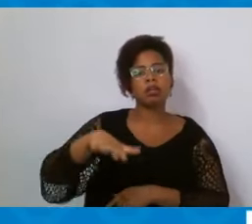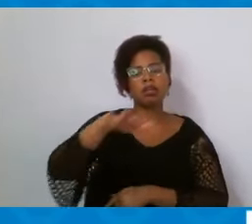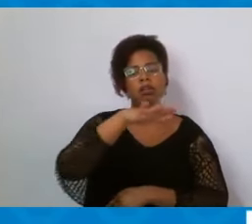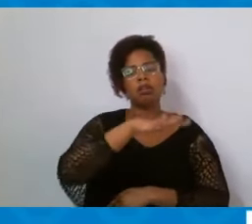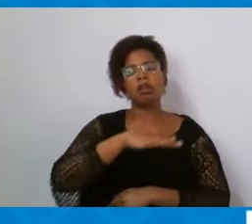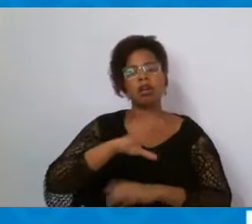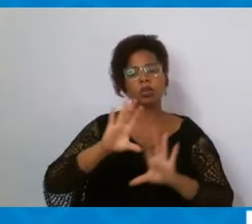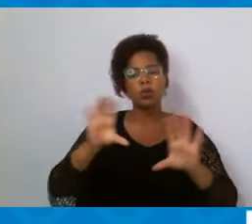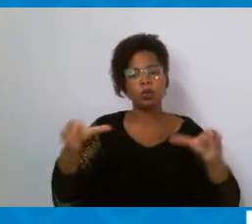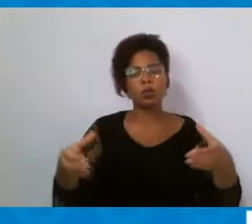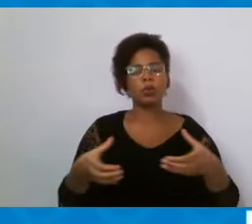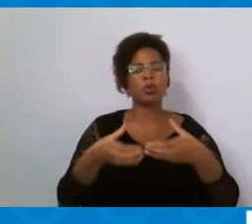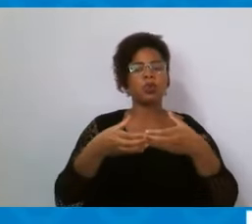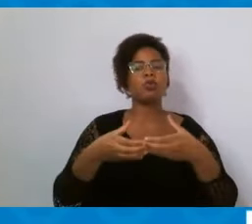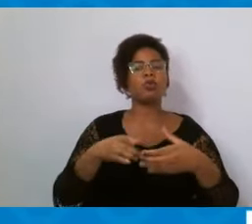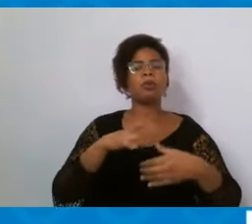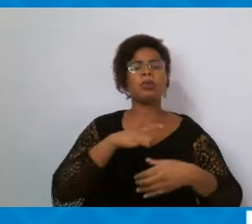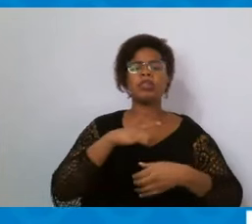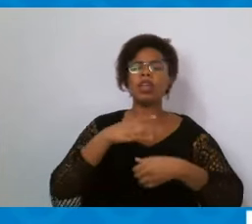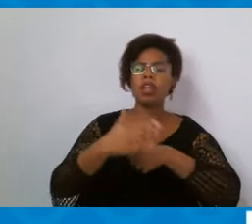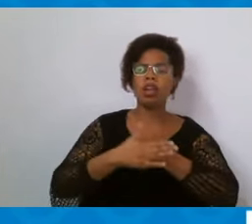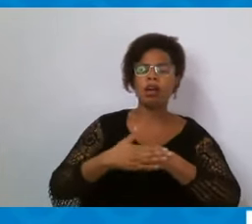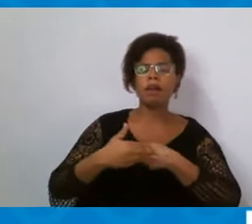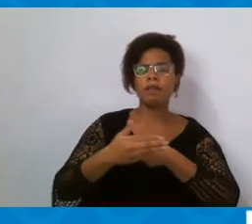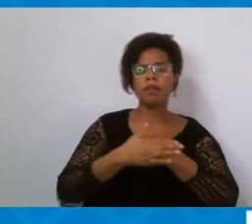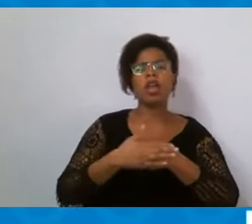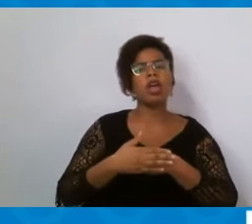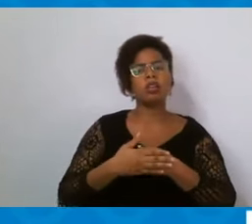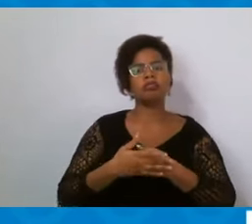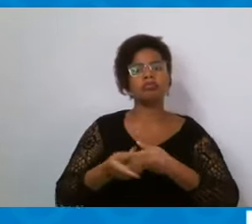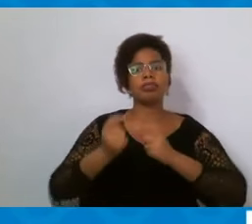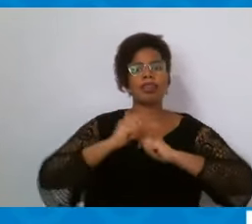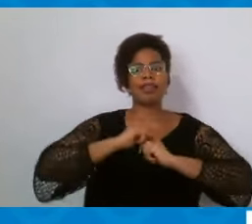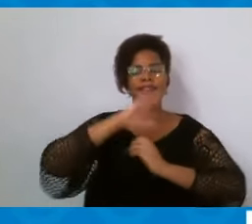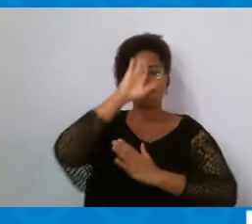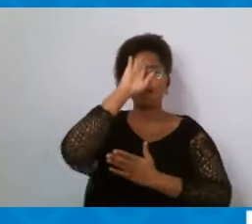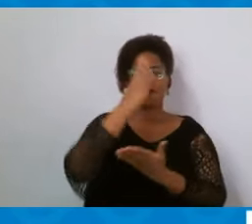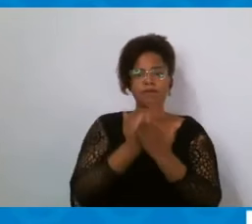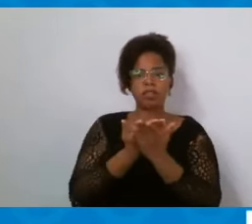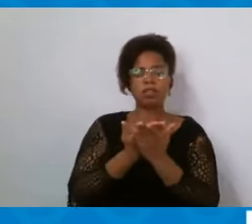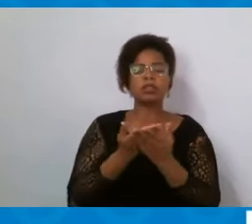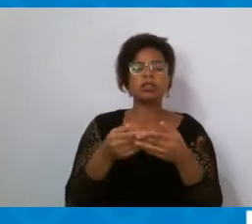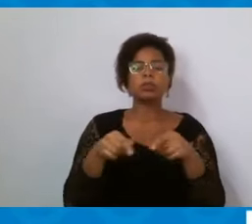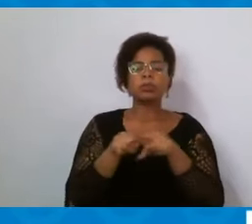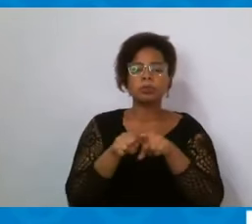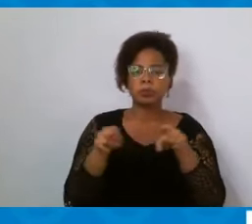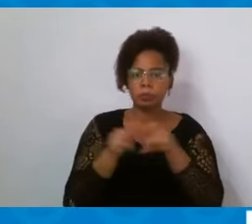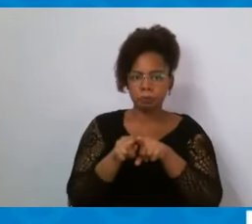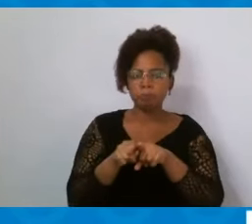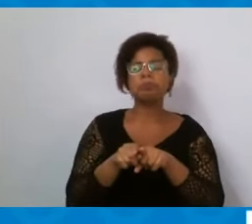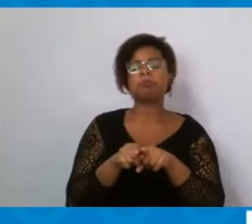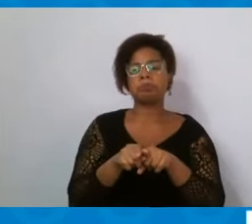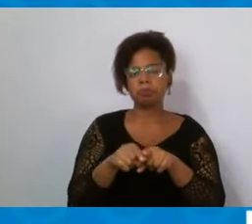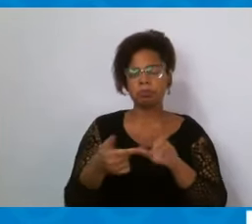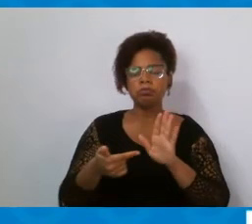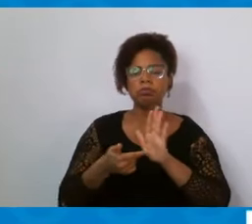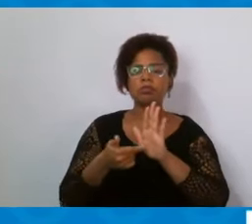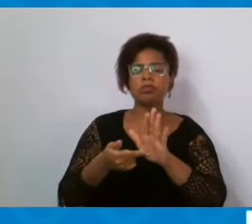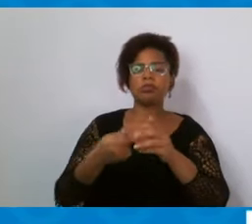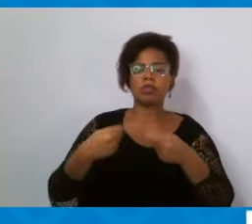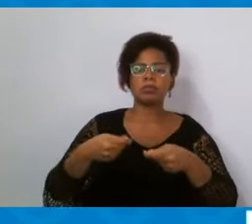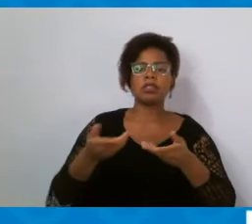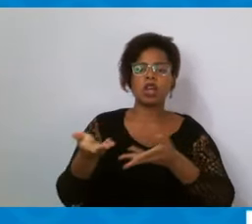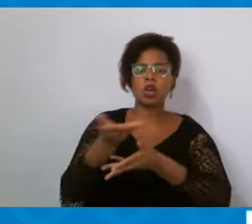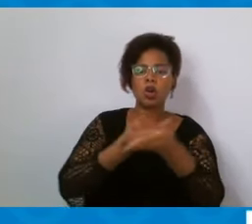terei confiança nos outros, enfatizar situações colaborativas orientadas por interesses comuns, mas